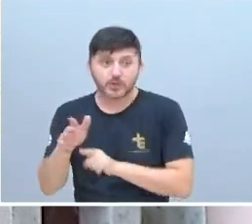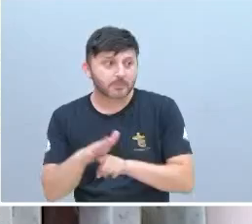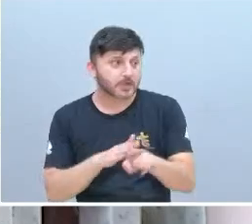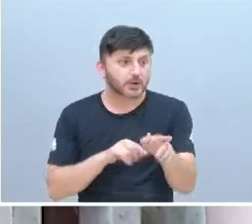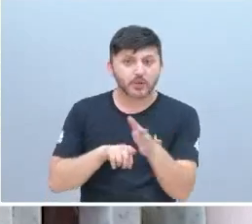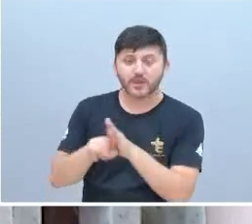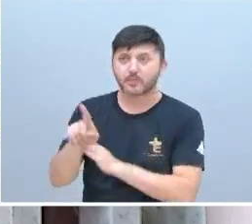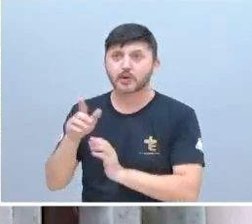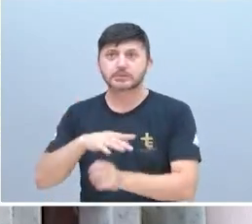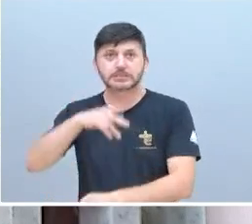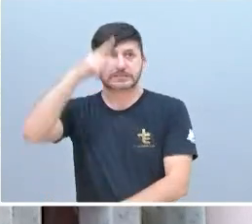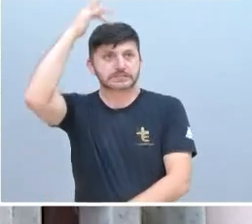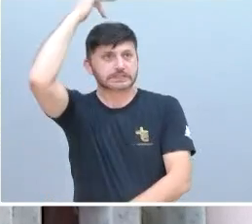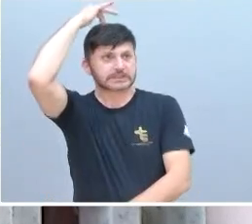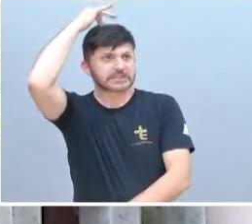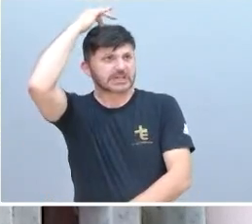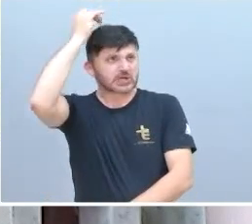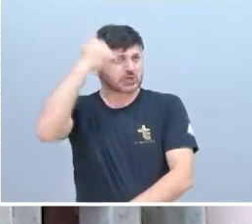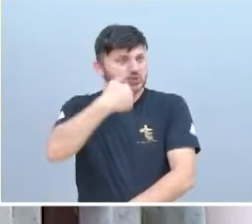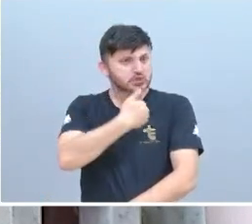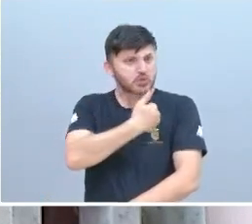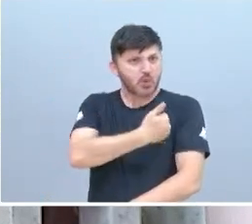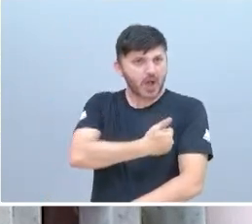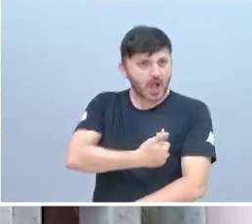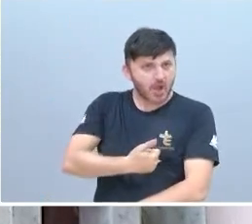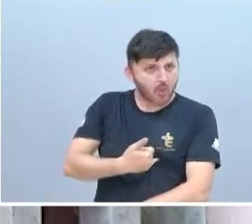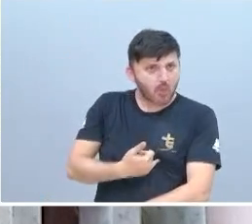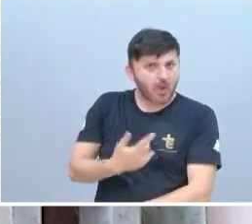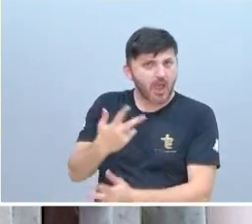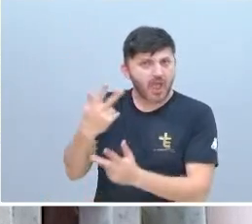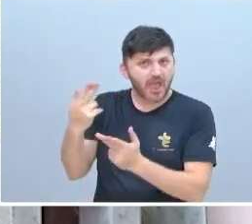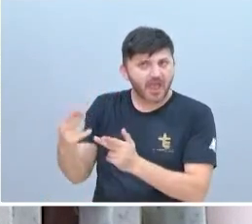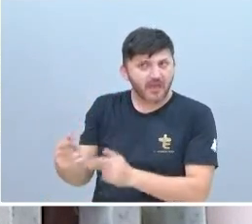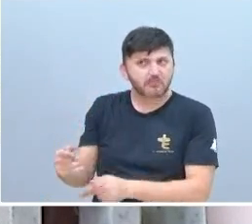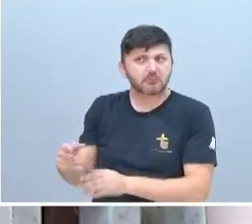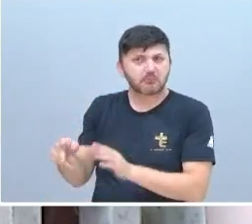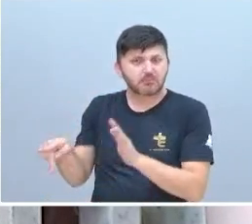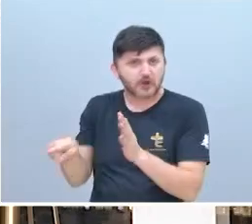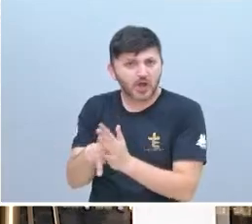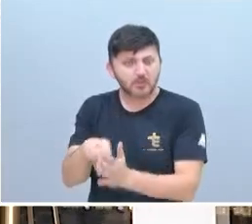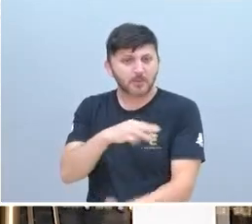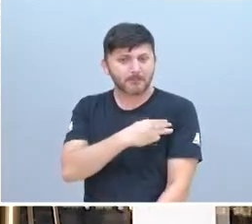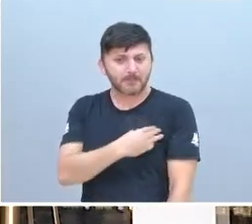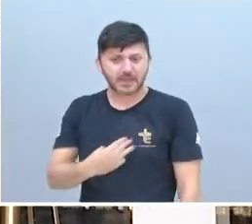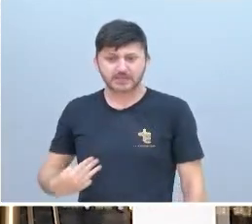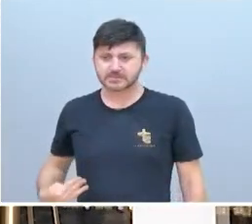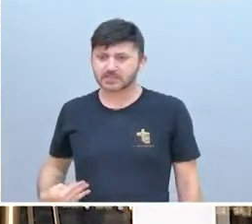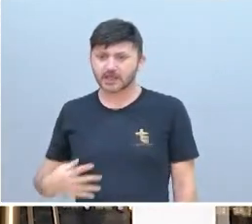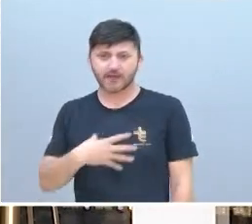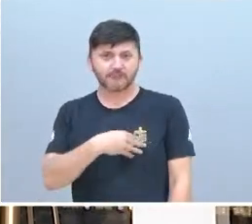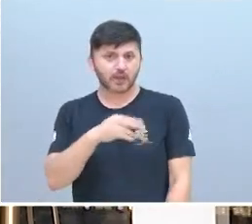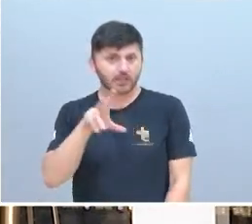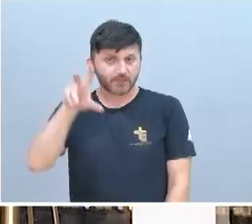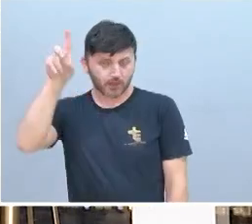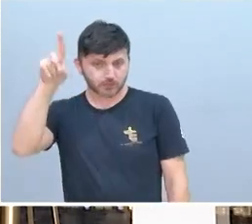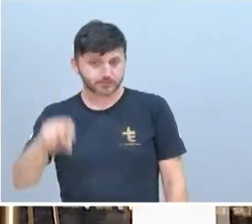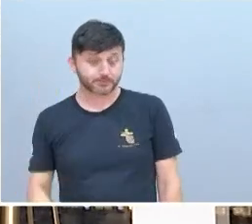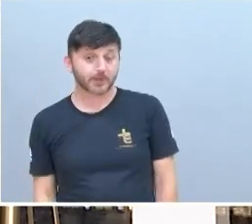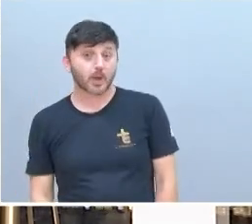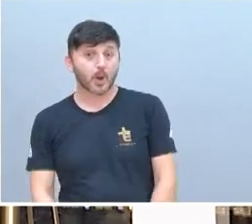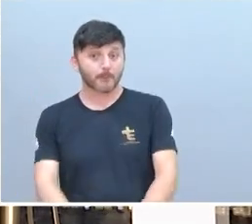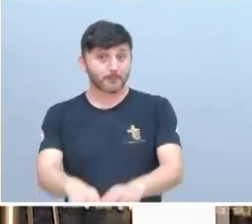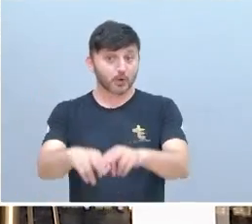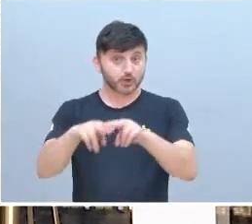íntimo se João não seria o Messias. Por isso,